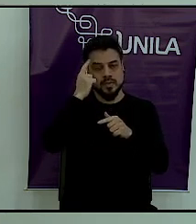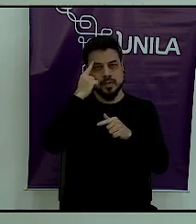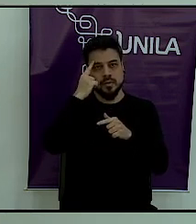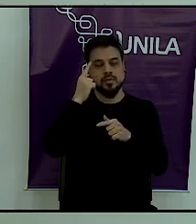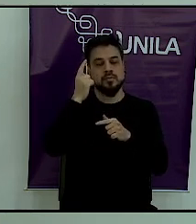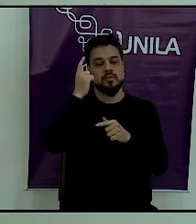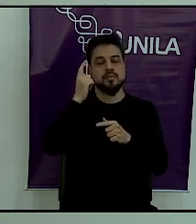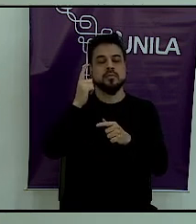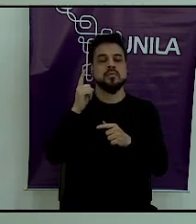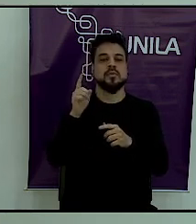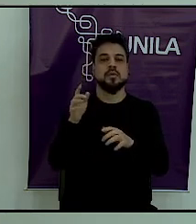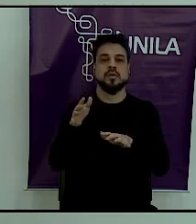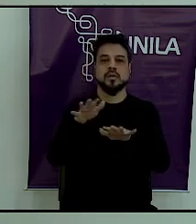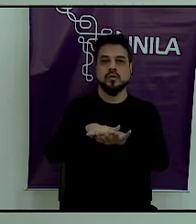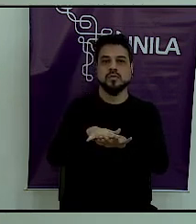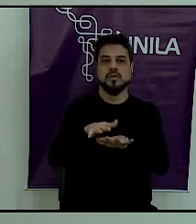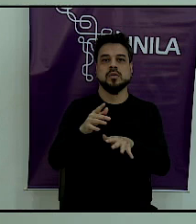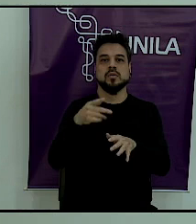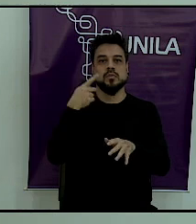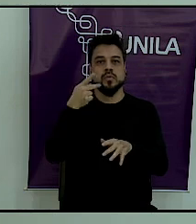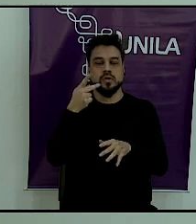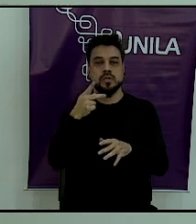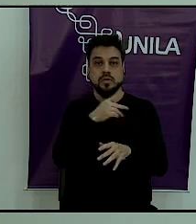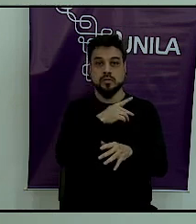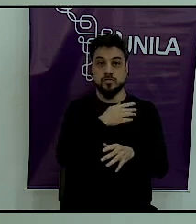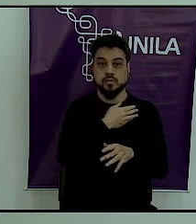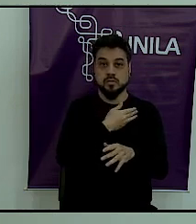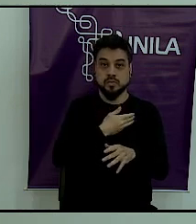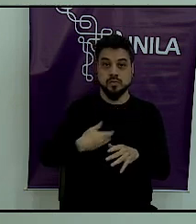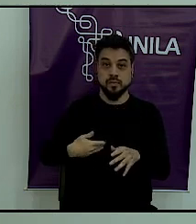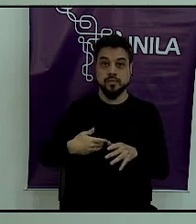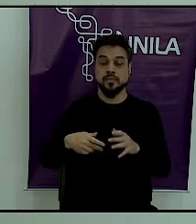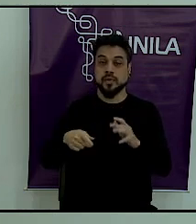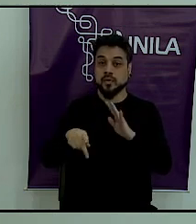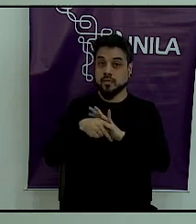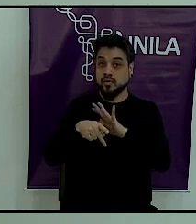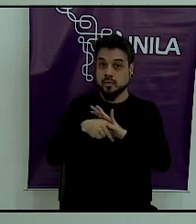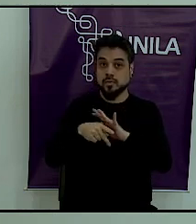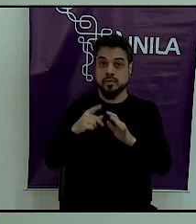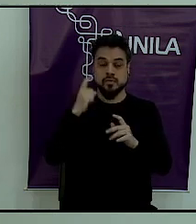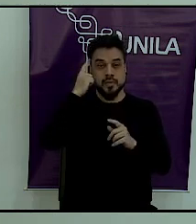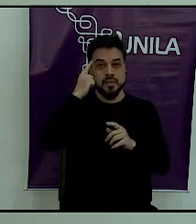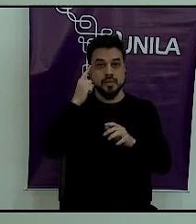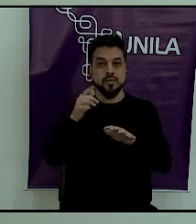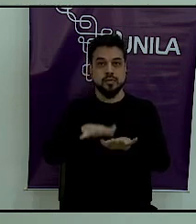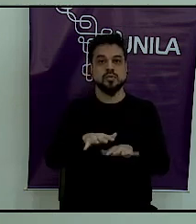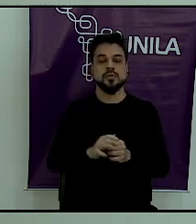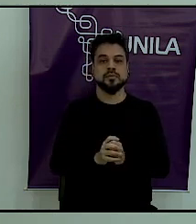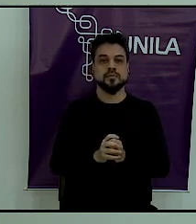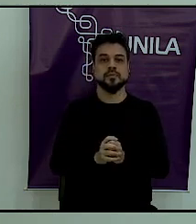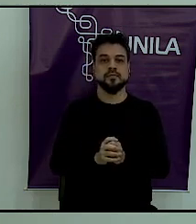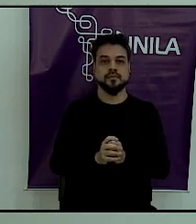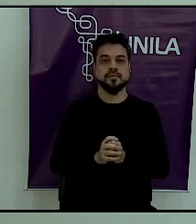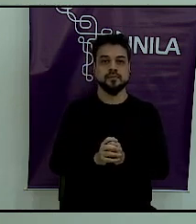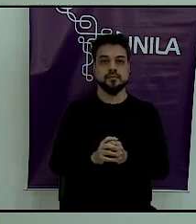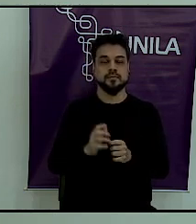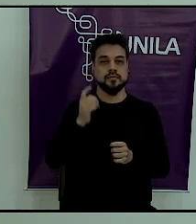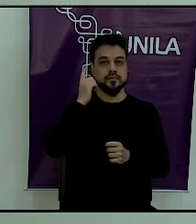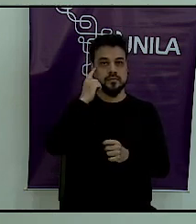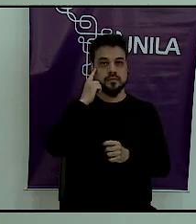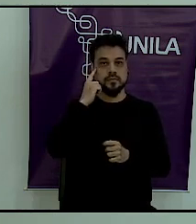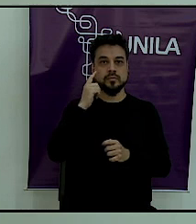educação inclusiva, pensar em políticas públicas para a educação inclusiva, envolvendo países da